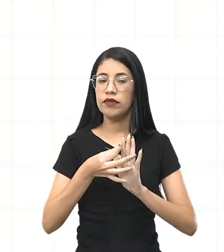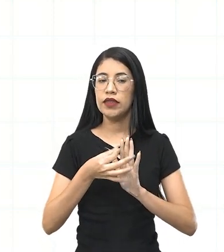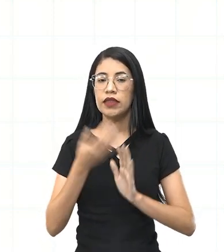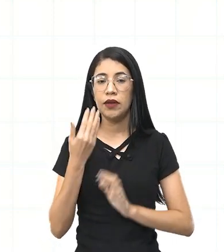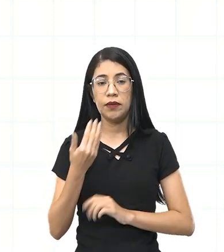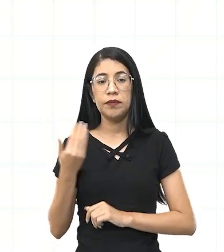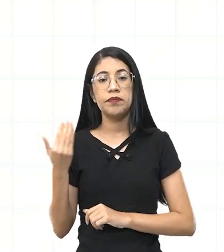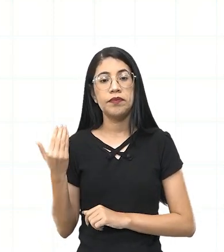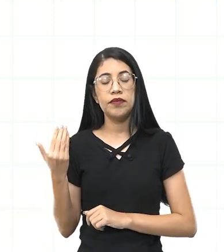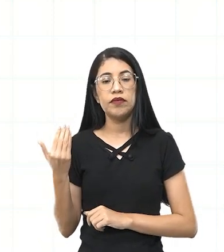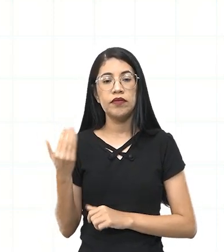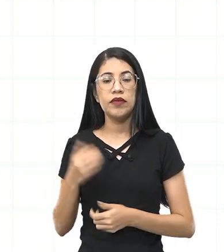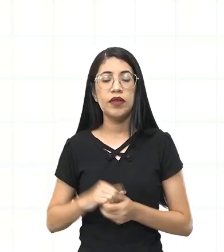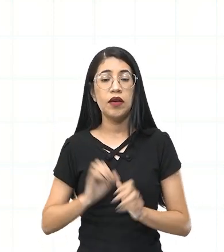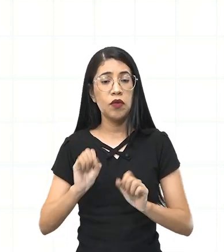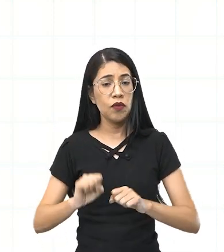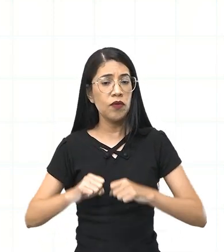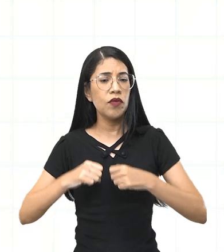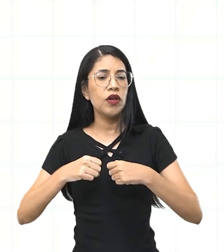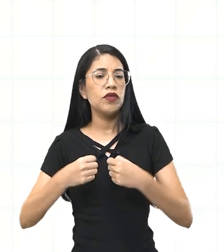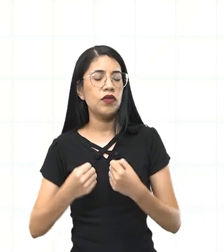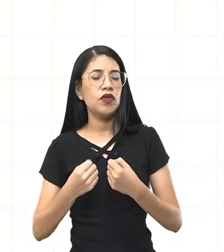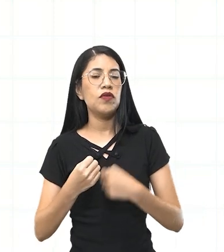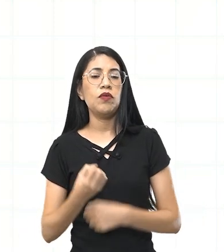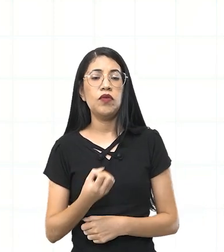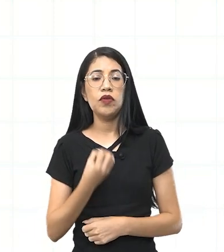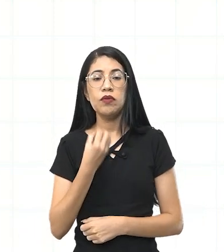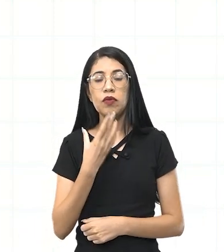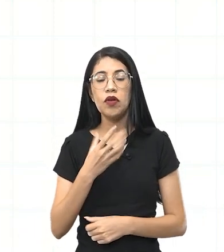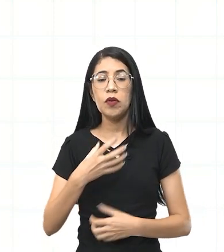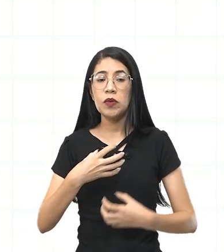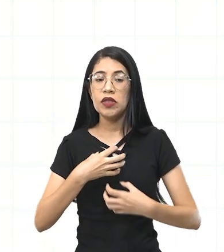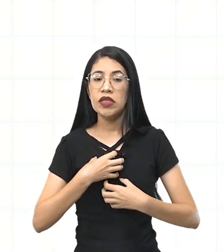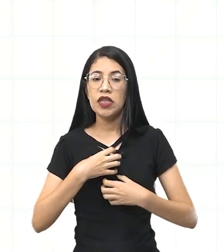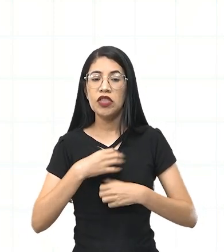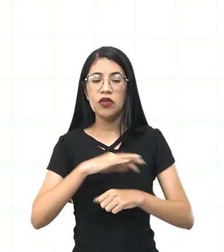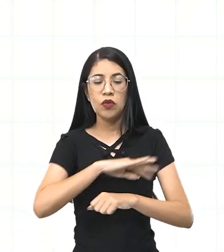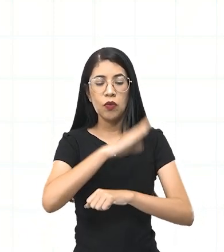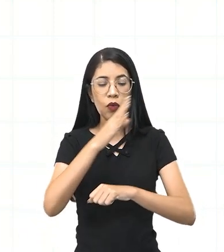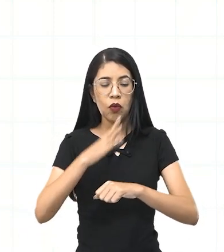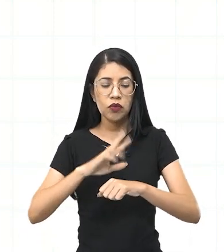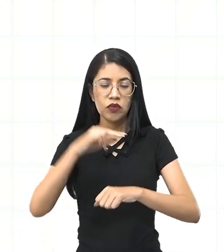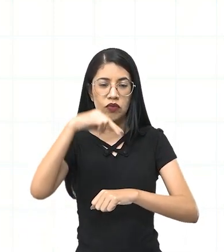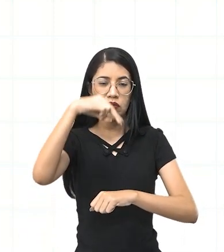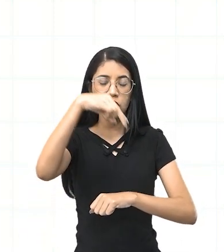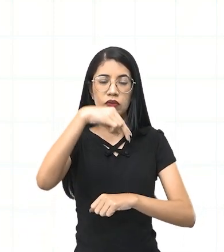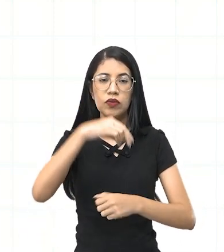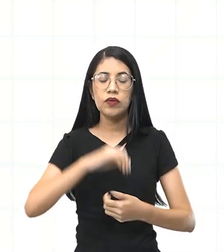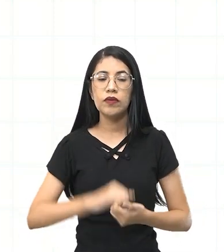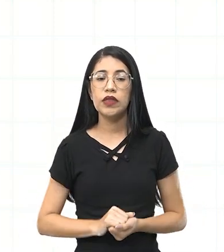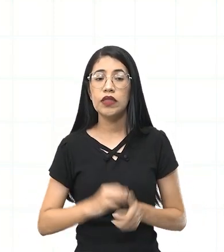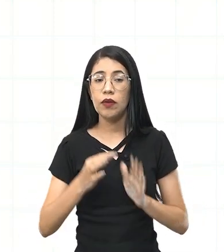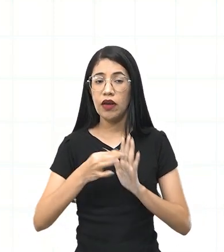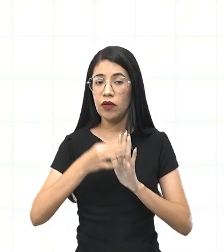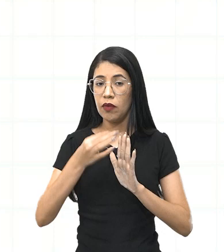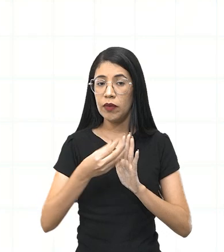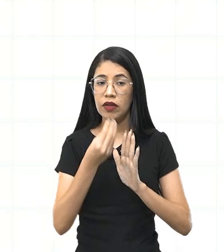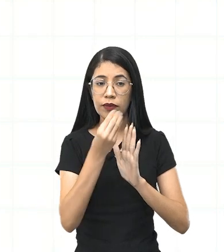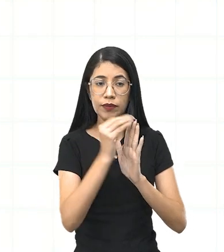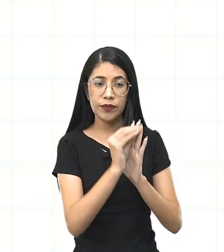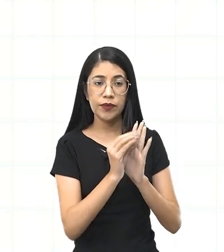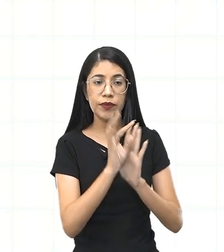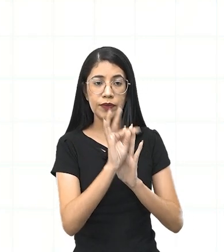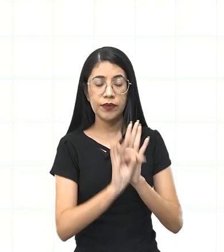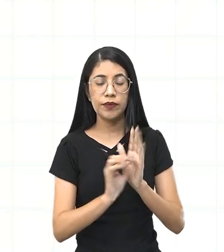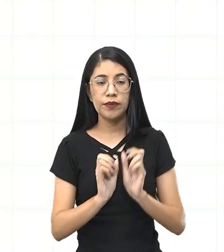aqui no texto, ó. Mas o esforço valeu a pena, mesmo me sentindo no topo do mundo. Nós temos, então, a opinião presente no